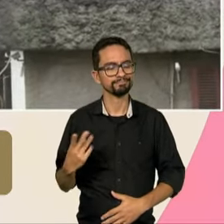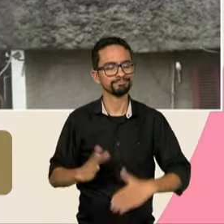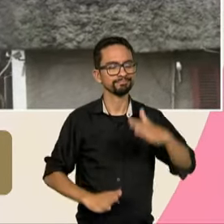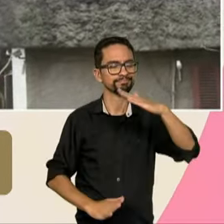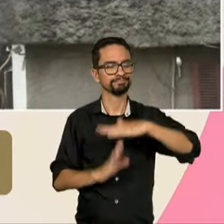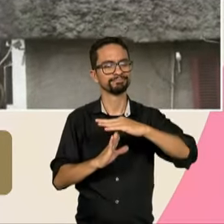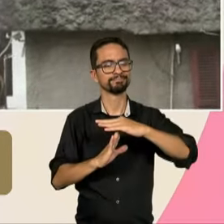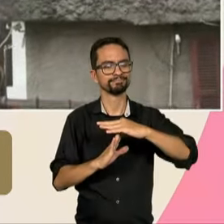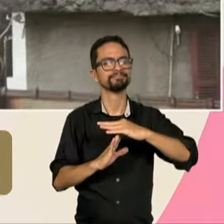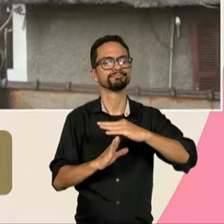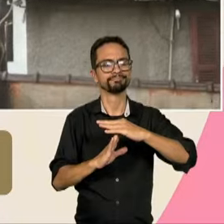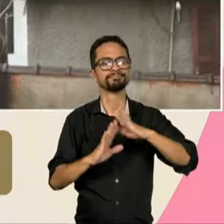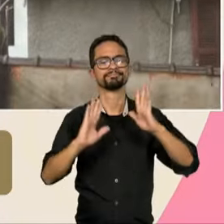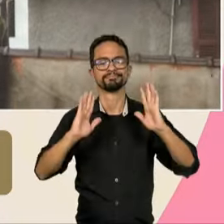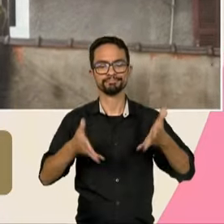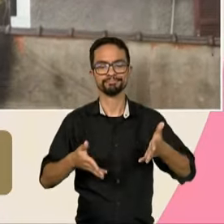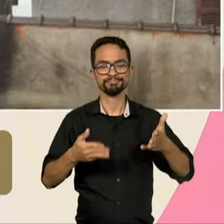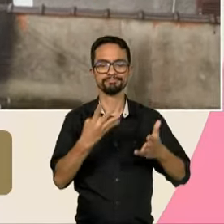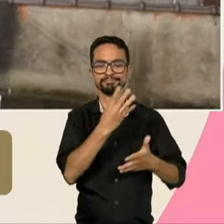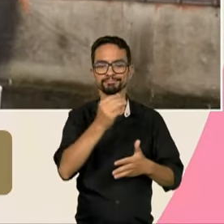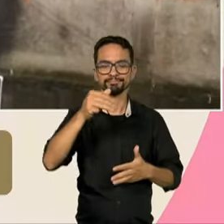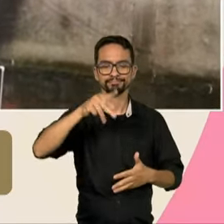esses 400 ppm.